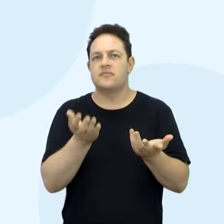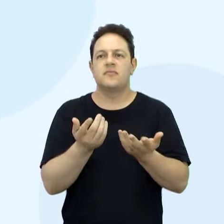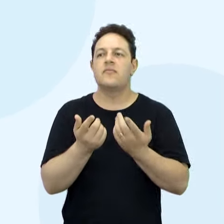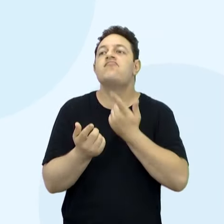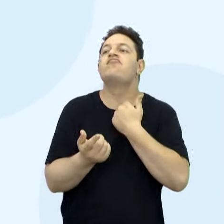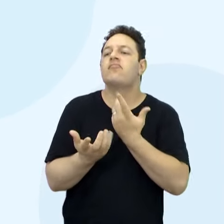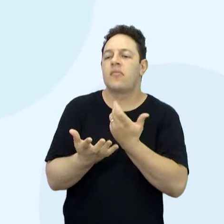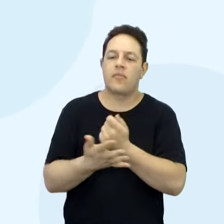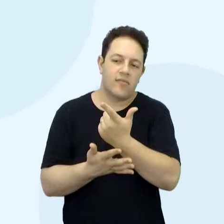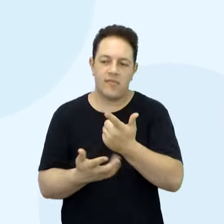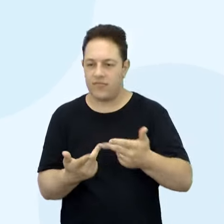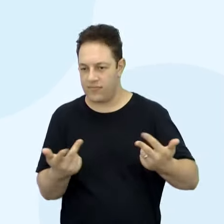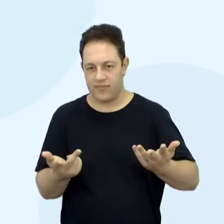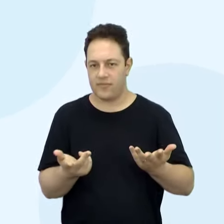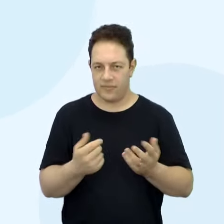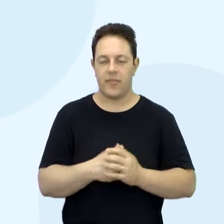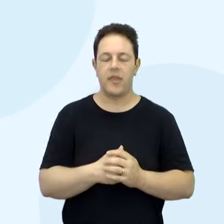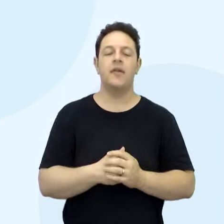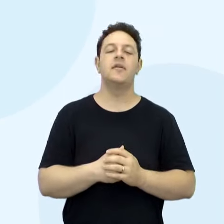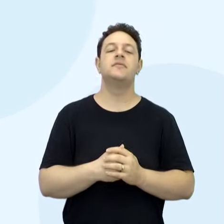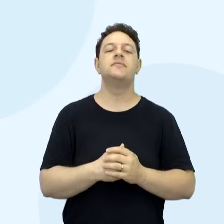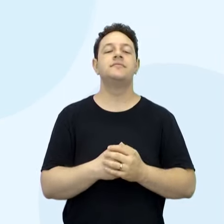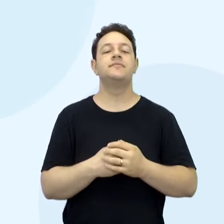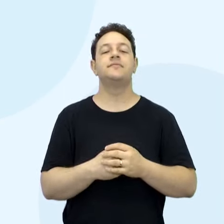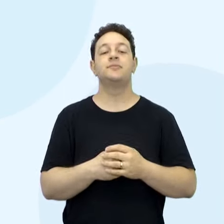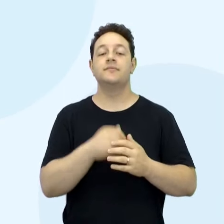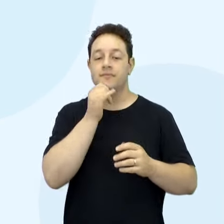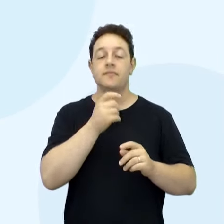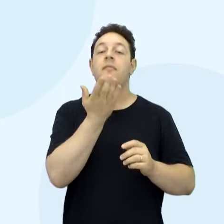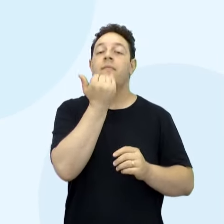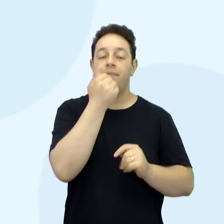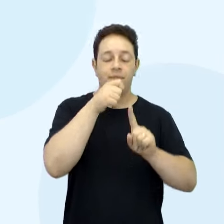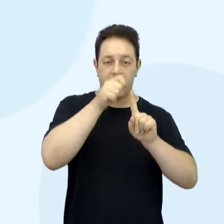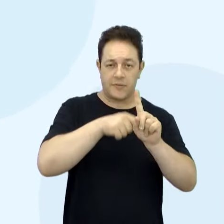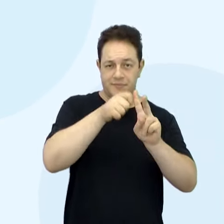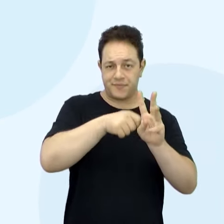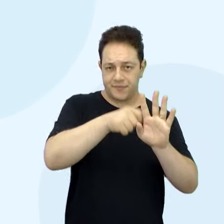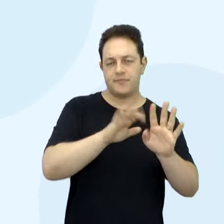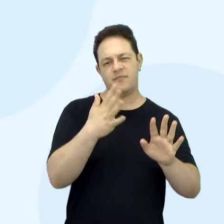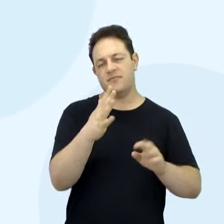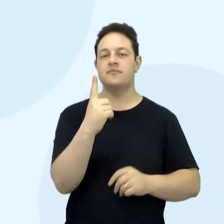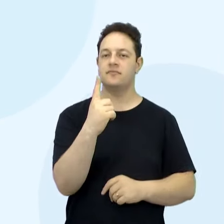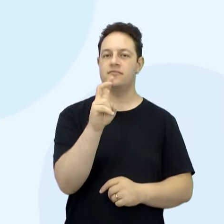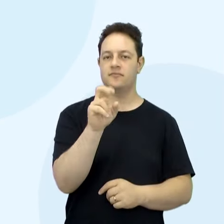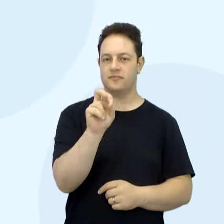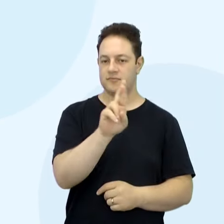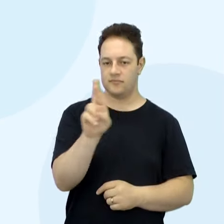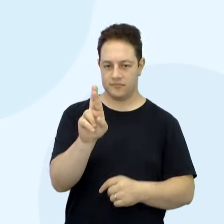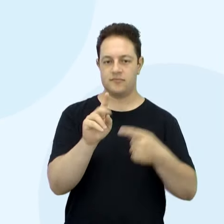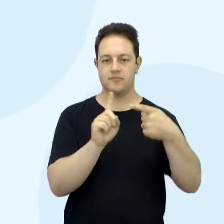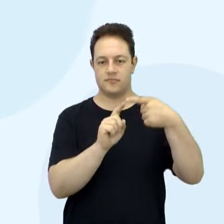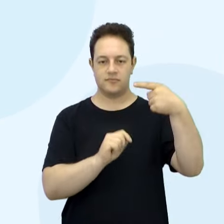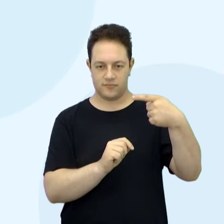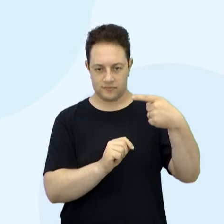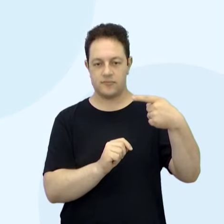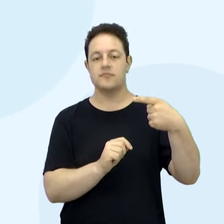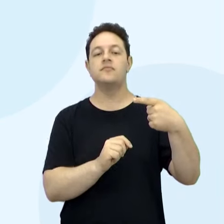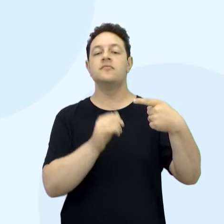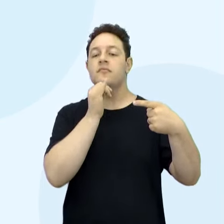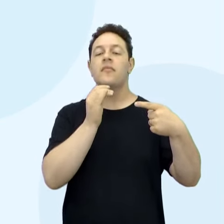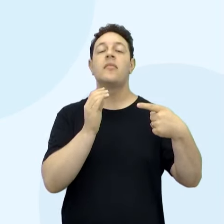comprar. Então, vamos lá, o custo mensal da alimentação, R$ 150. Como que eu acho o